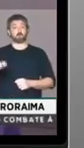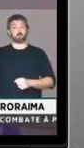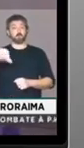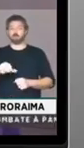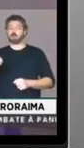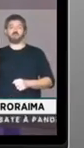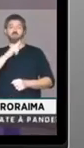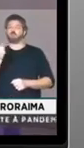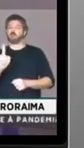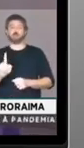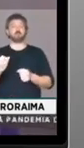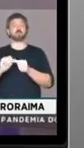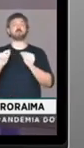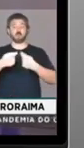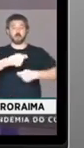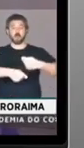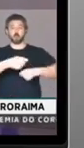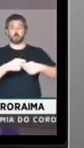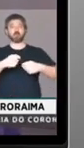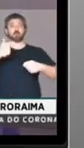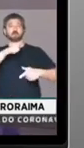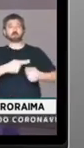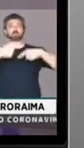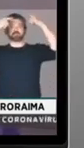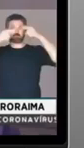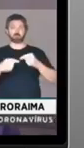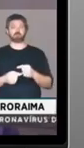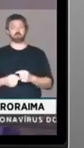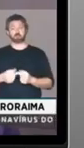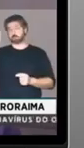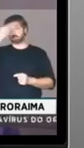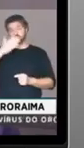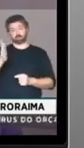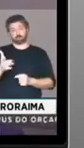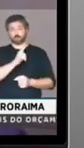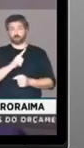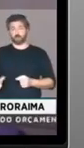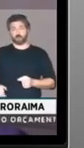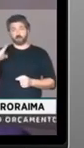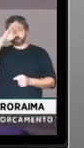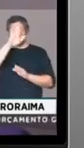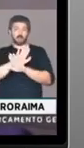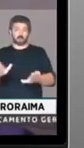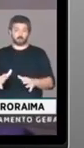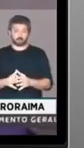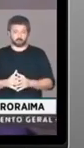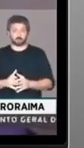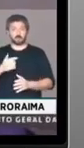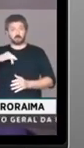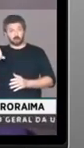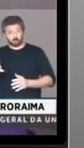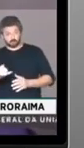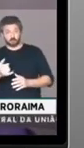vai conseguir fazer com que a nossa economia reaja. É isso que tem demonstrado o governo do presidente Bolsonaro. Eu